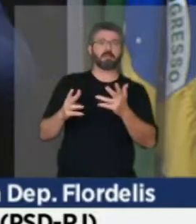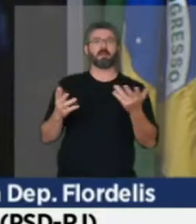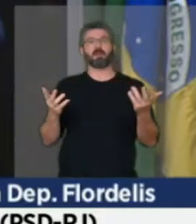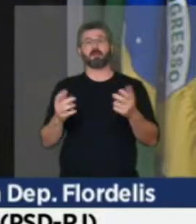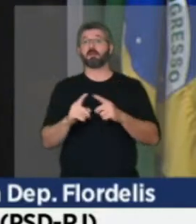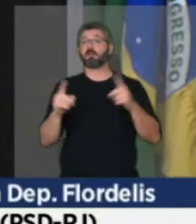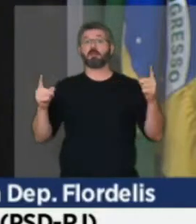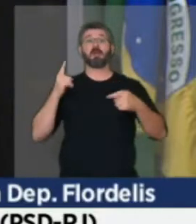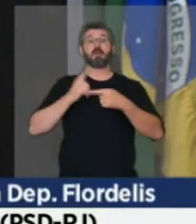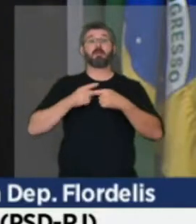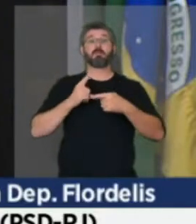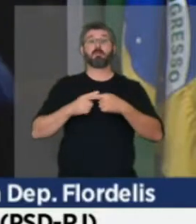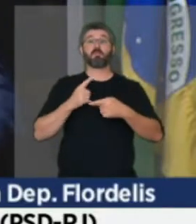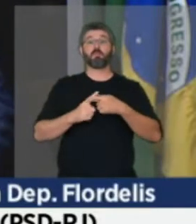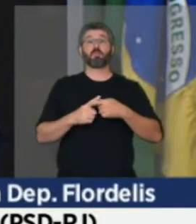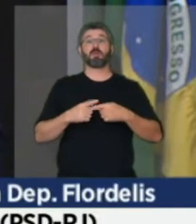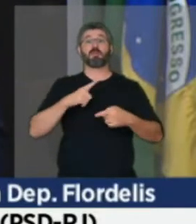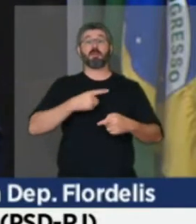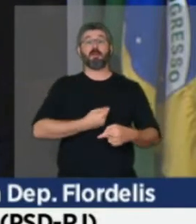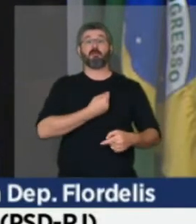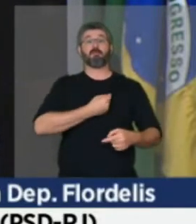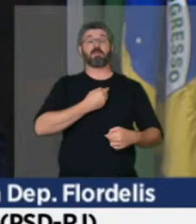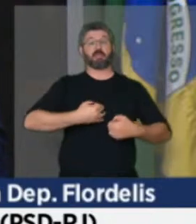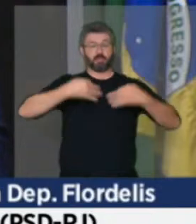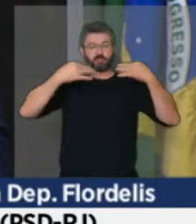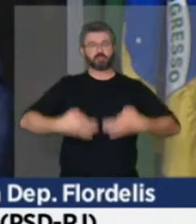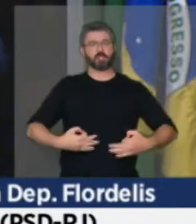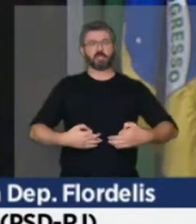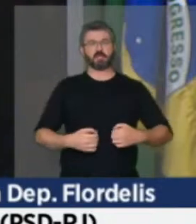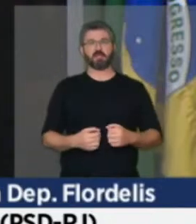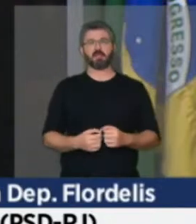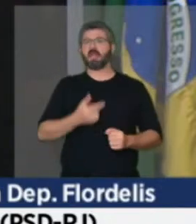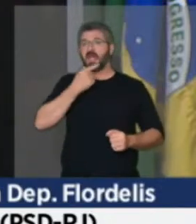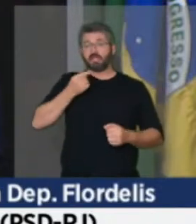mas porque dignificaram a vida que viveram. E